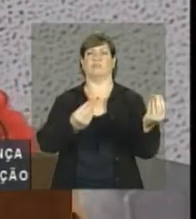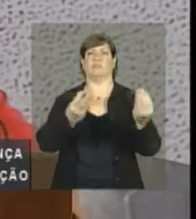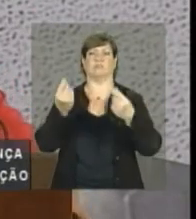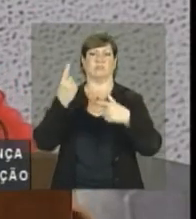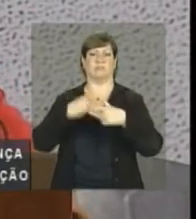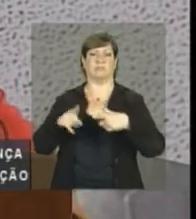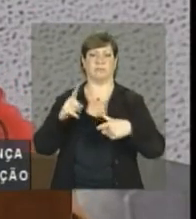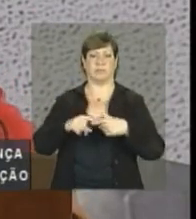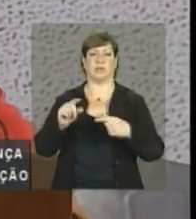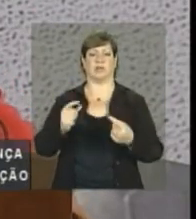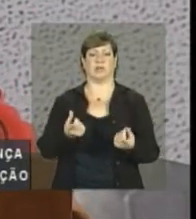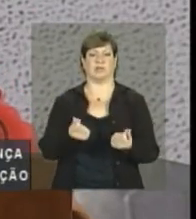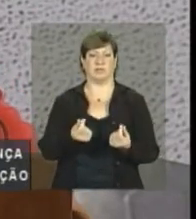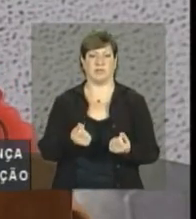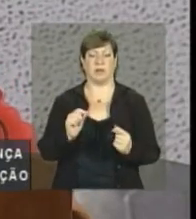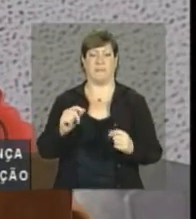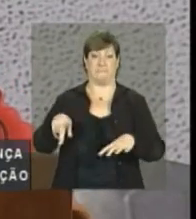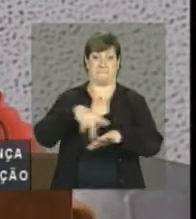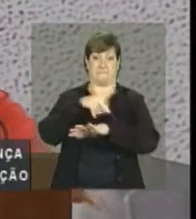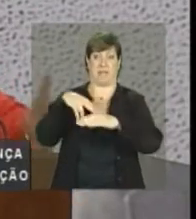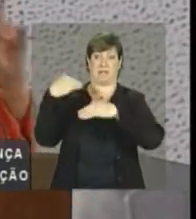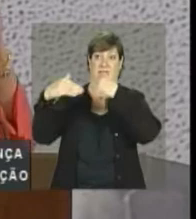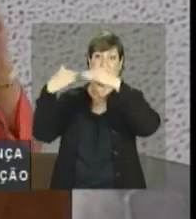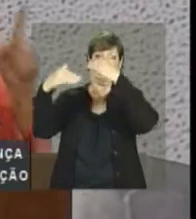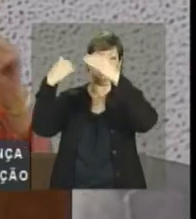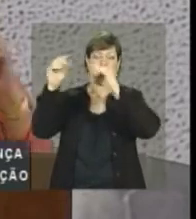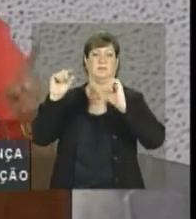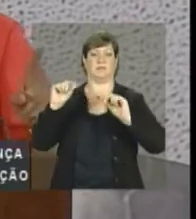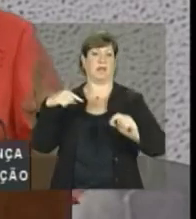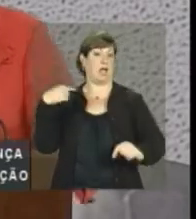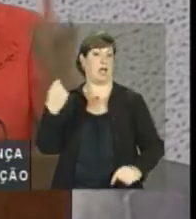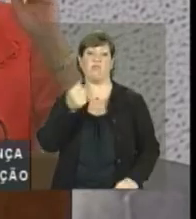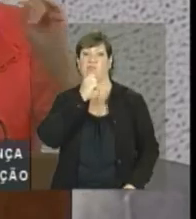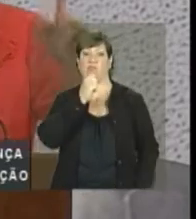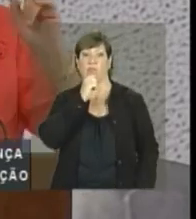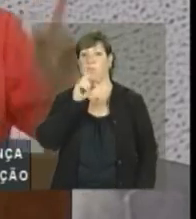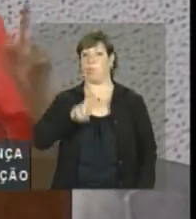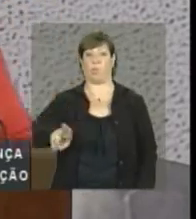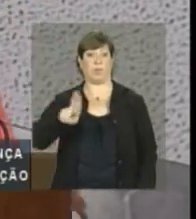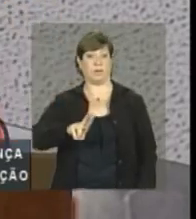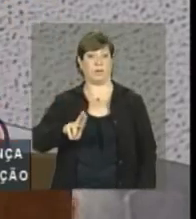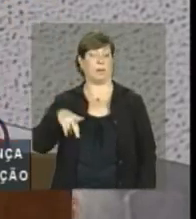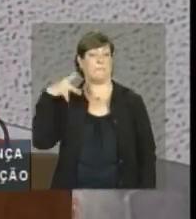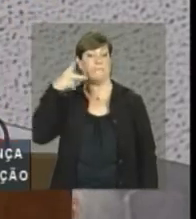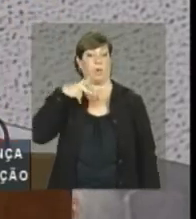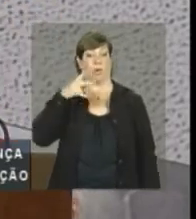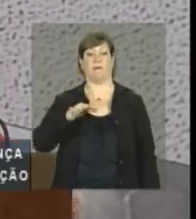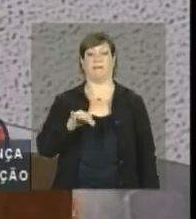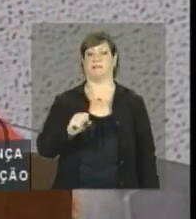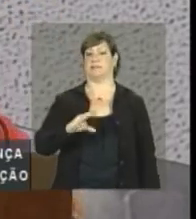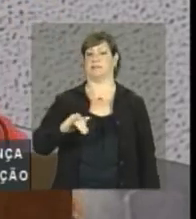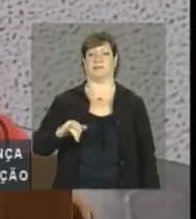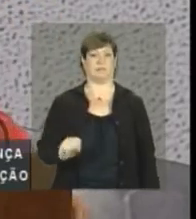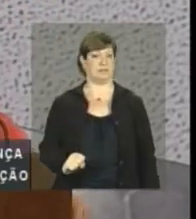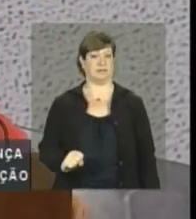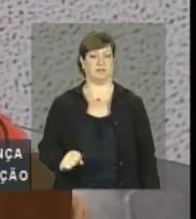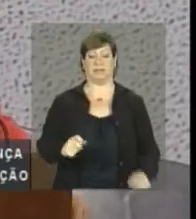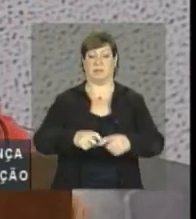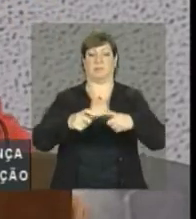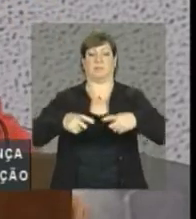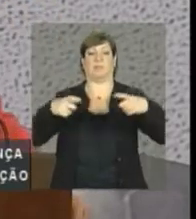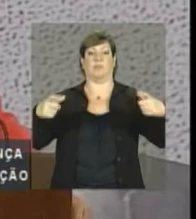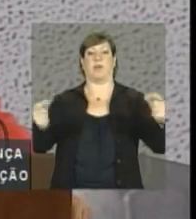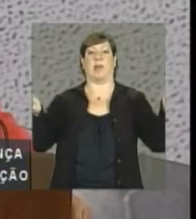os países desenvolvidos, que não usam políticas fiscais de ampliação